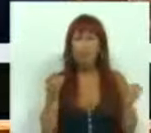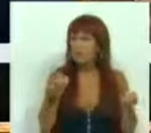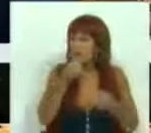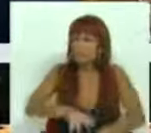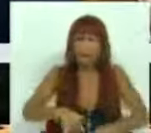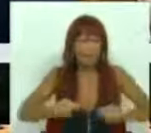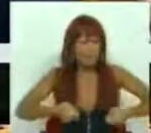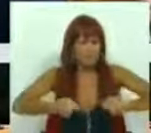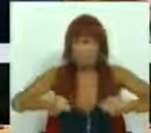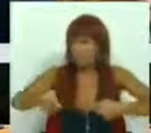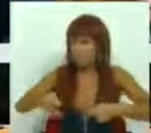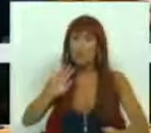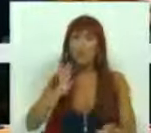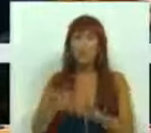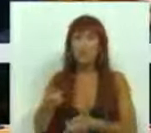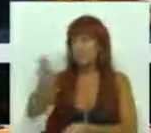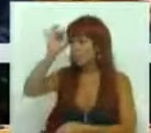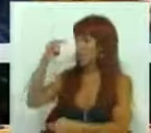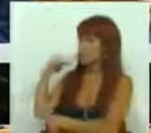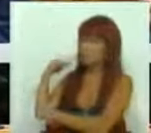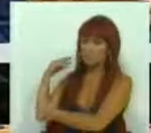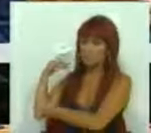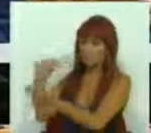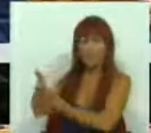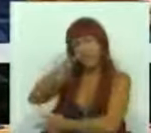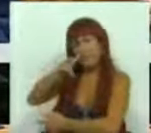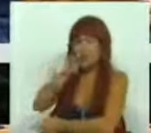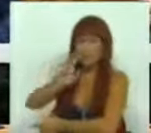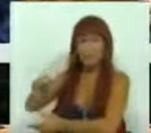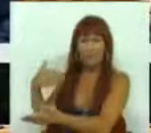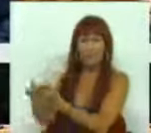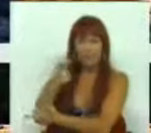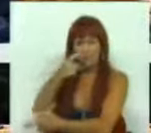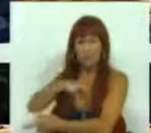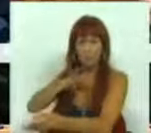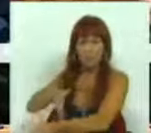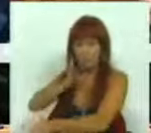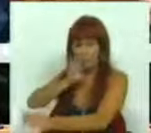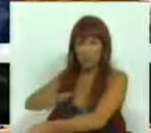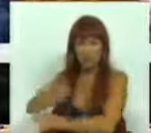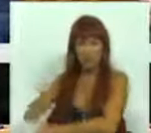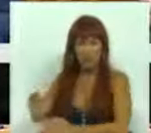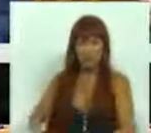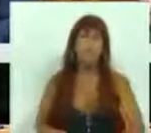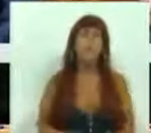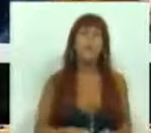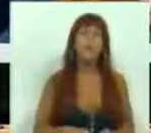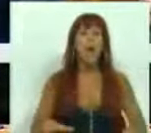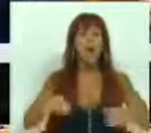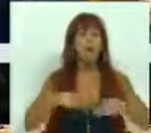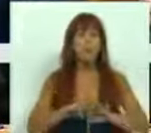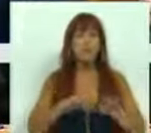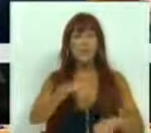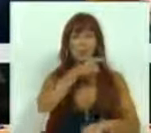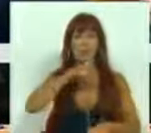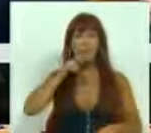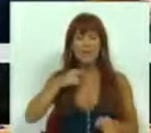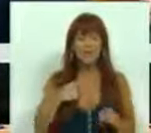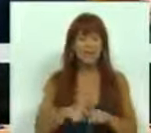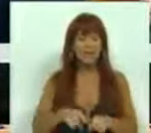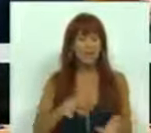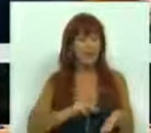de gastos a que os últimos governos, infelizmente, habituaram os portugueses. Assumir compromissos